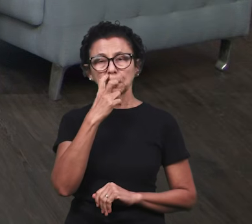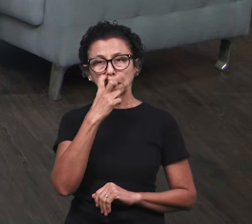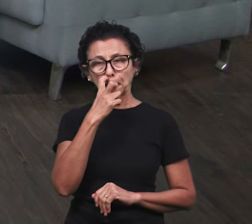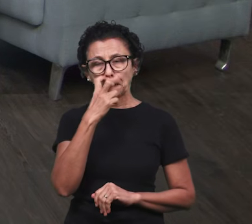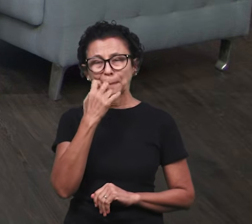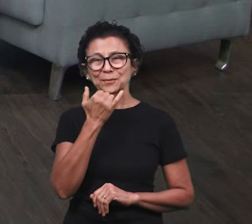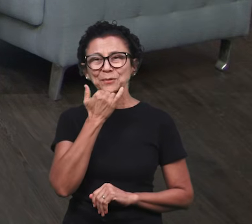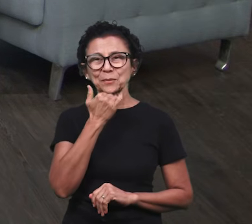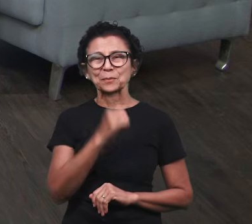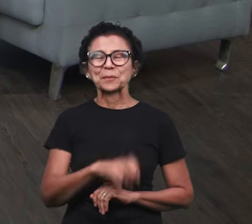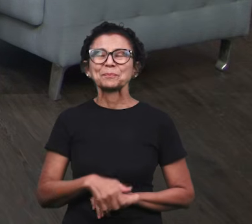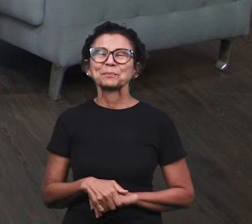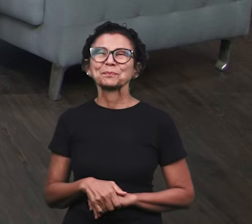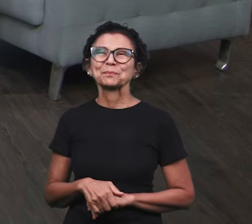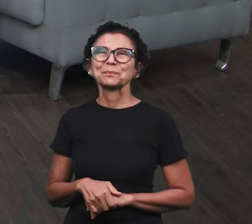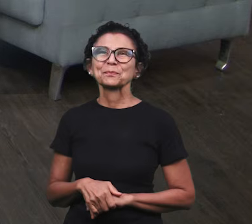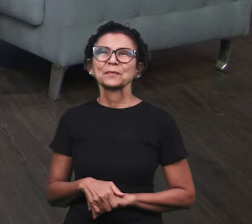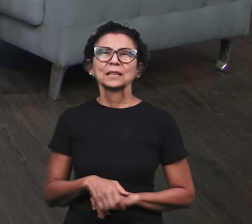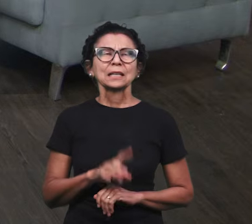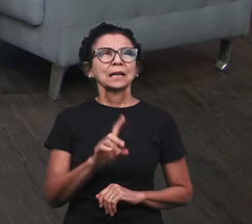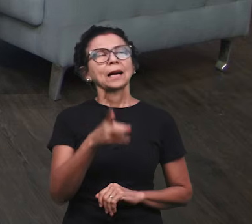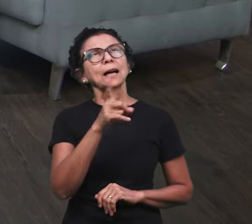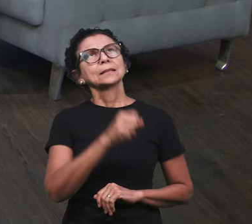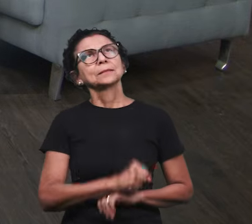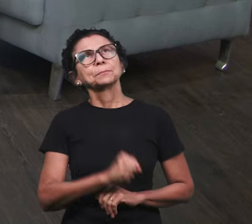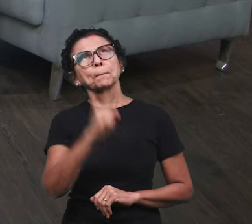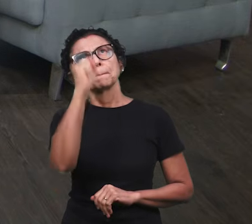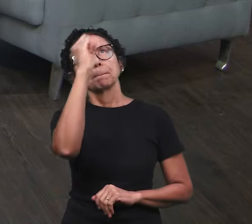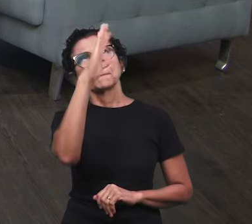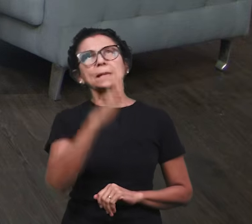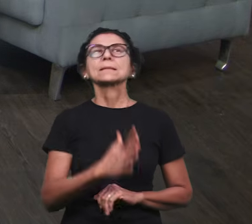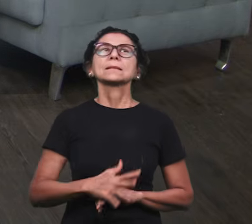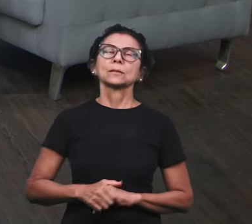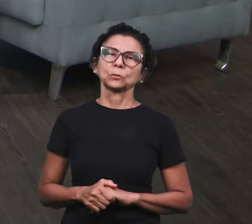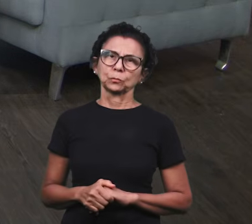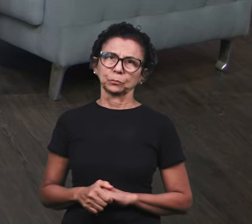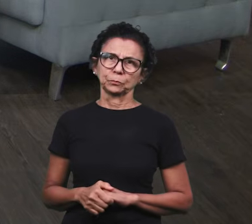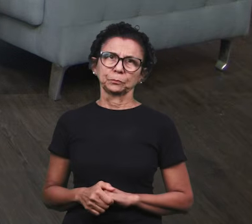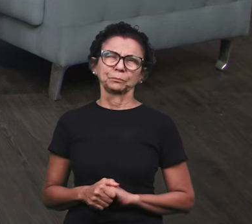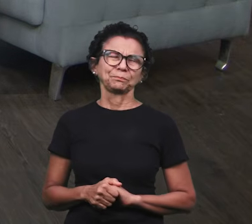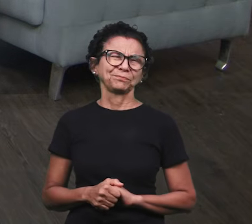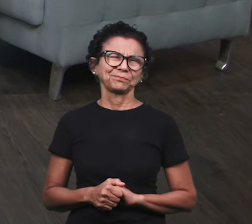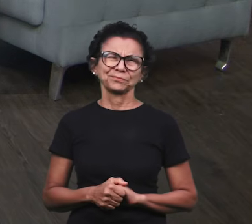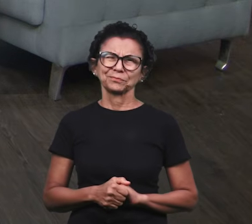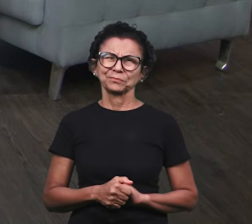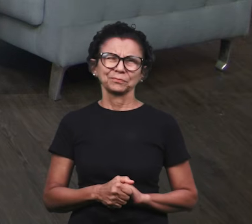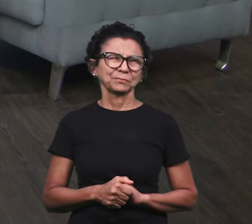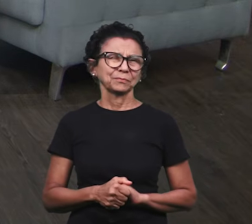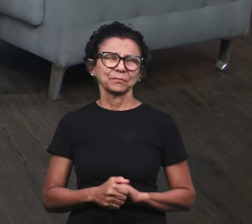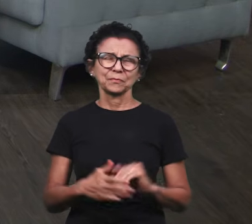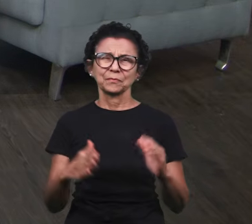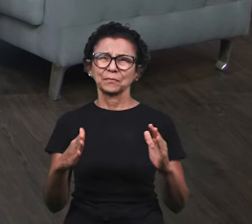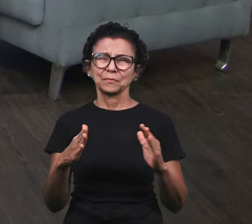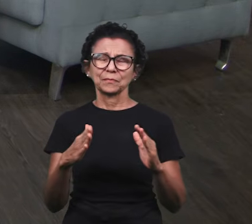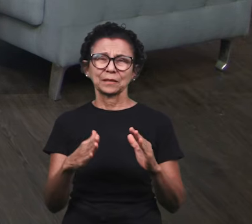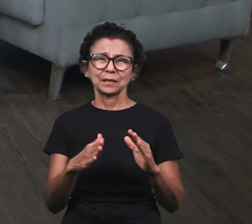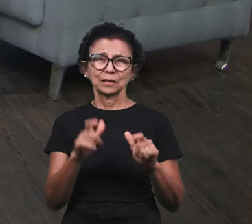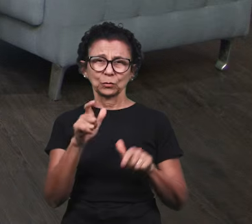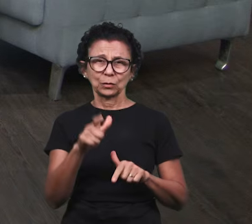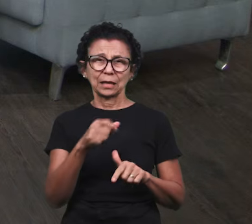um ambiente, né, macro, né, vamos olhar assim, Brasil, são incontáveis, né? São muitas. São muitas. Vila